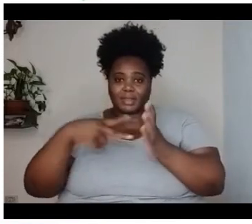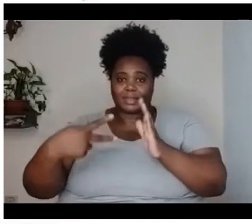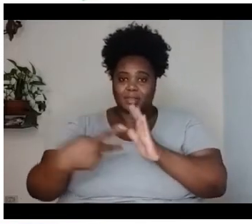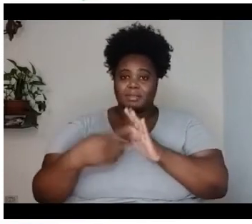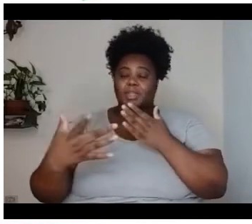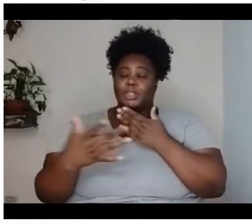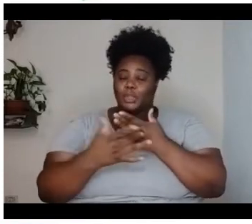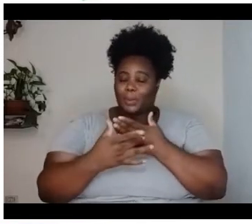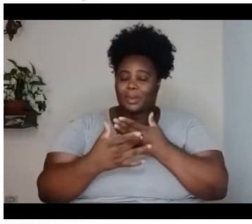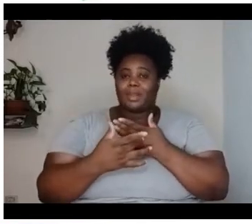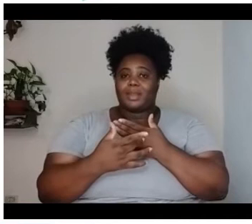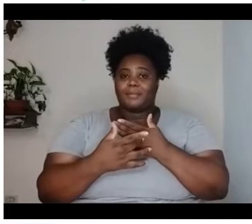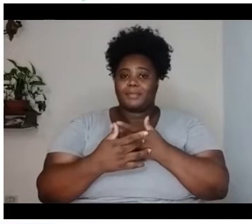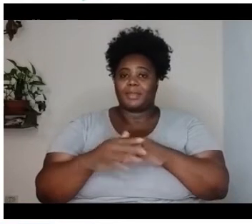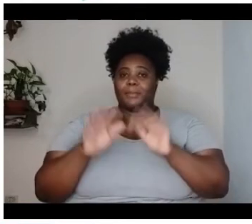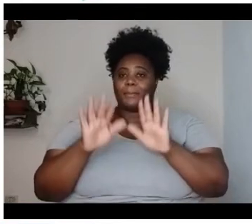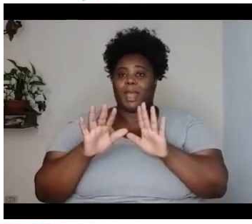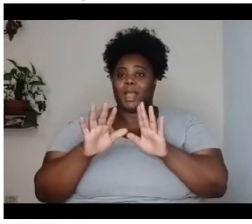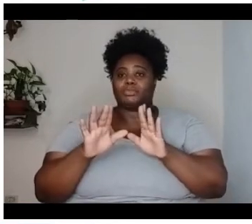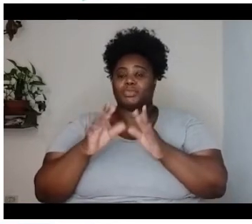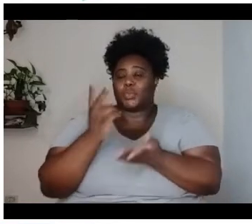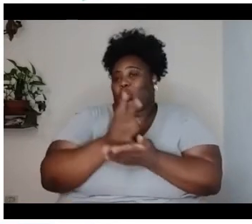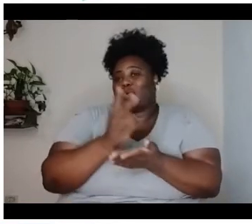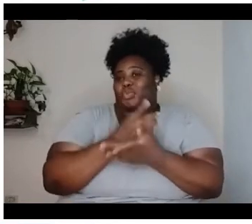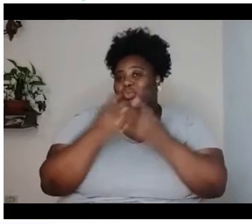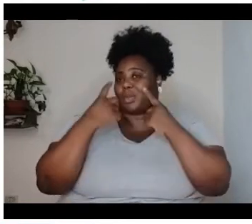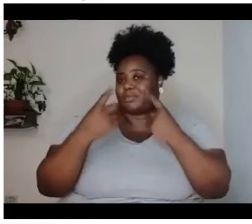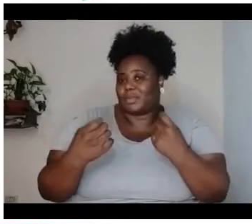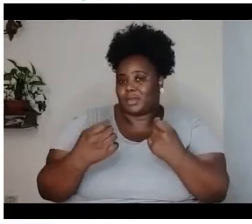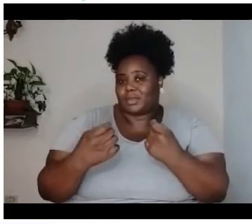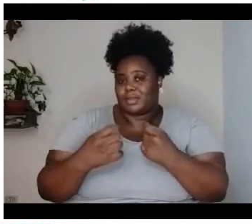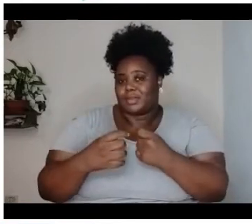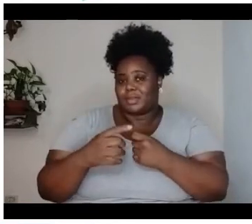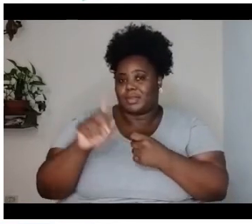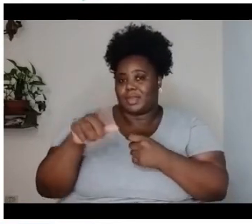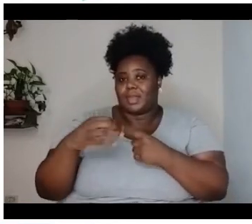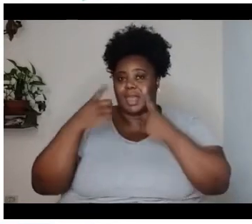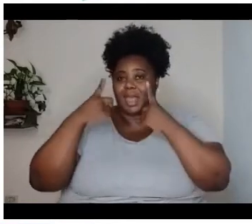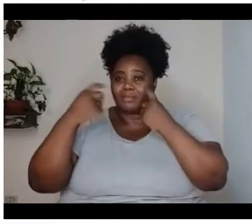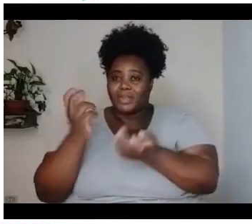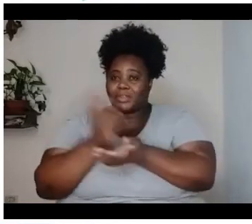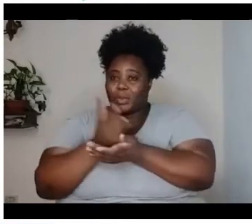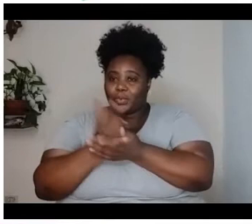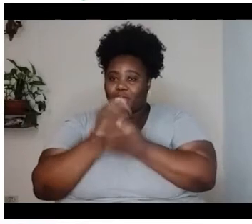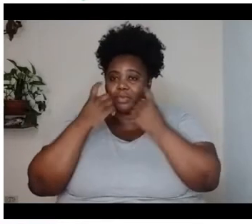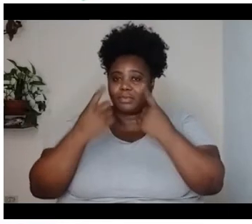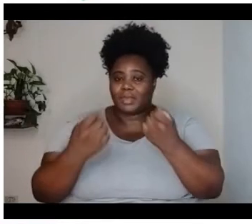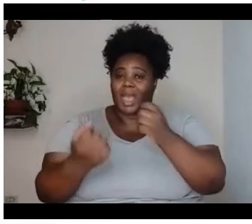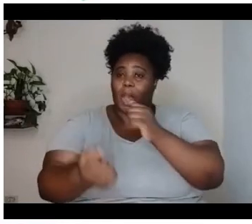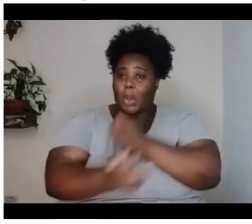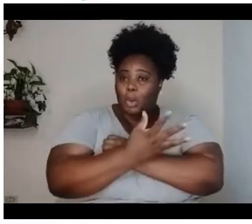nisso, sem perpetuar. É algo que a violência perpetua a violência, a corrupção